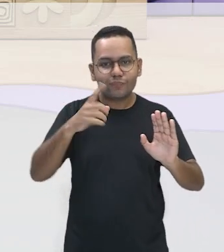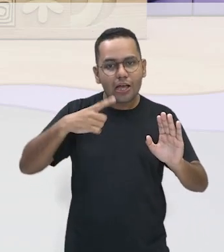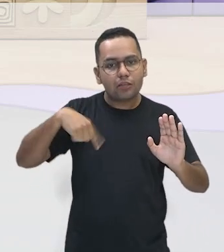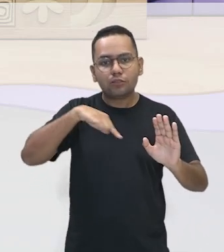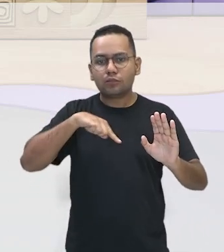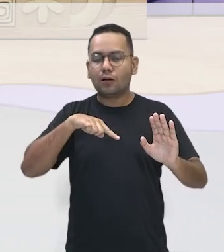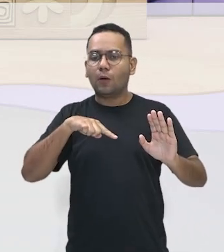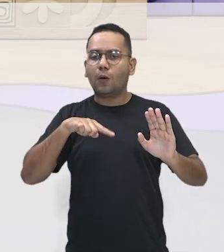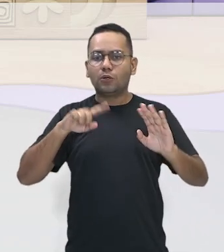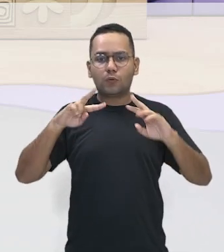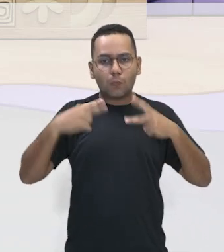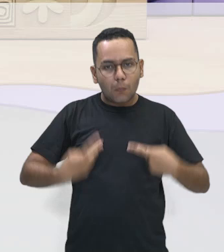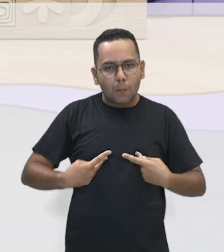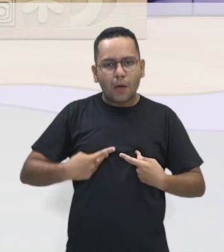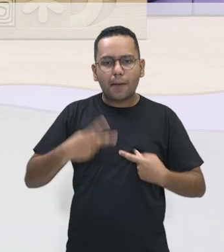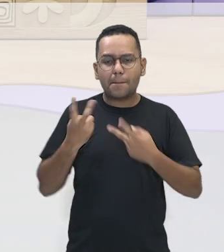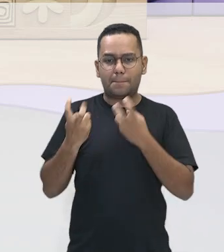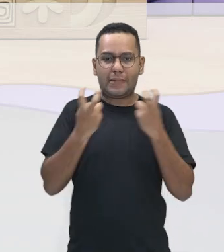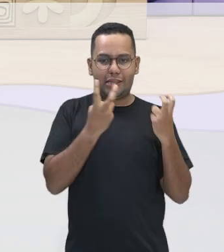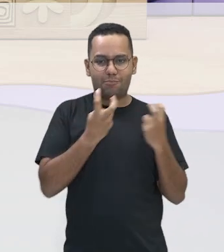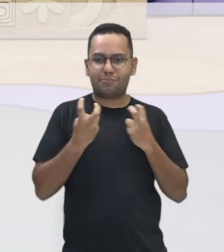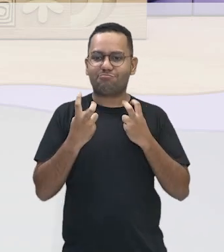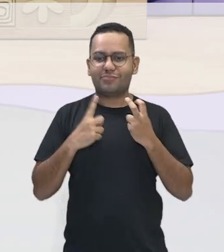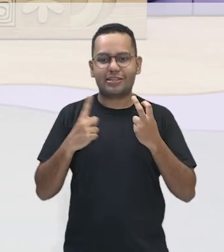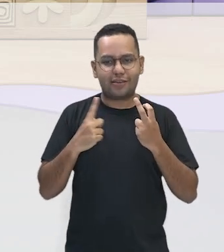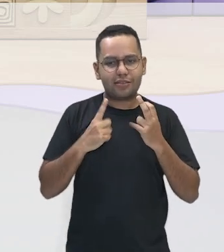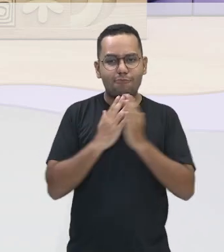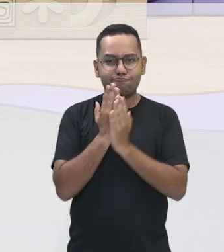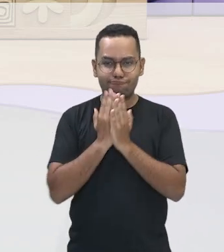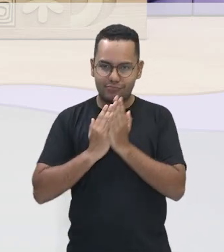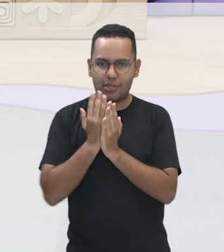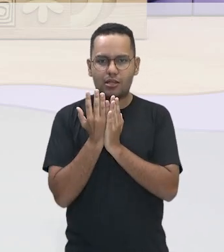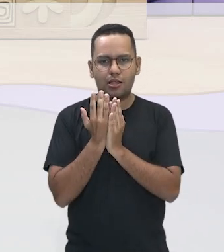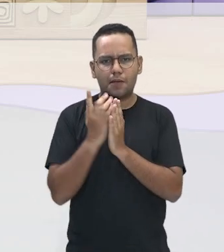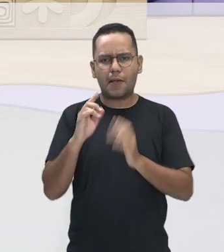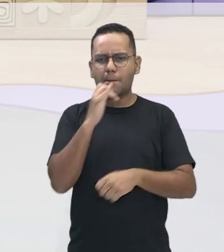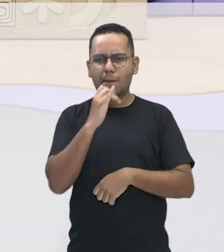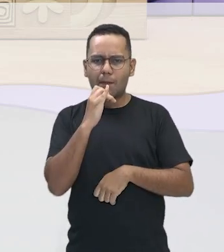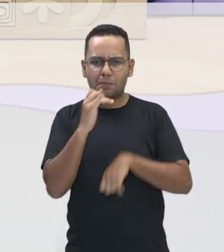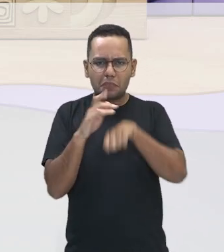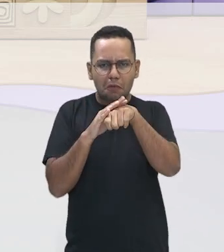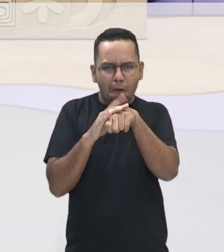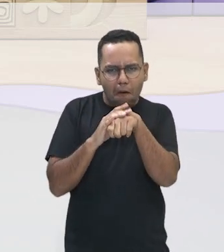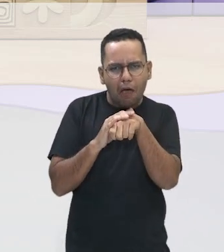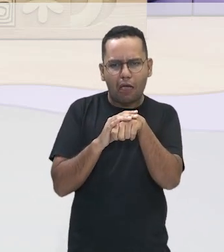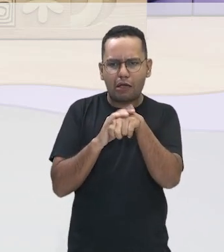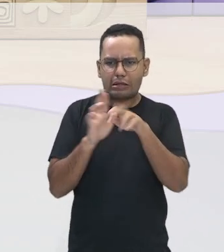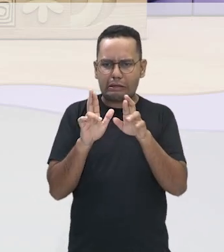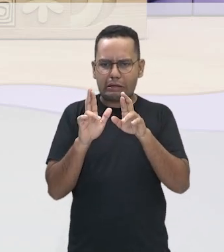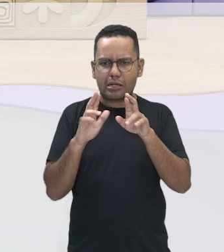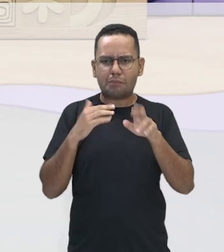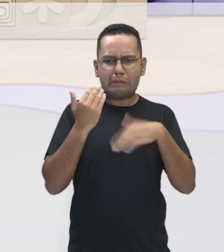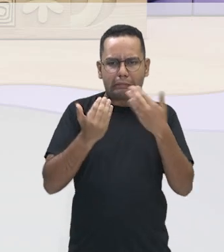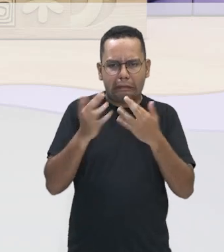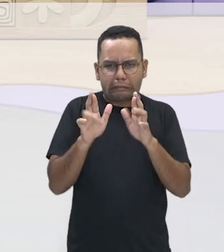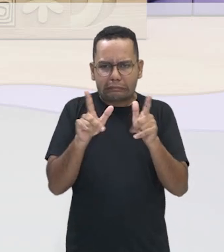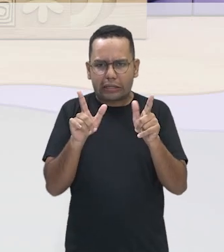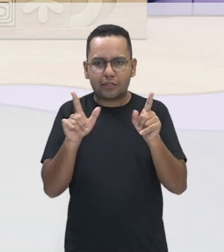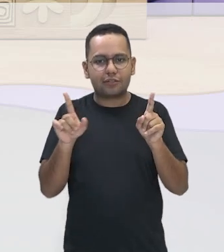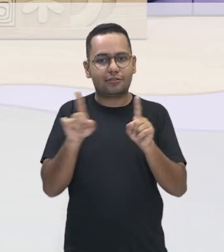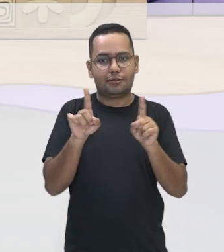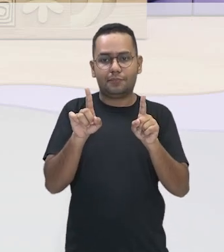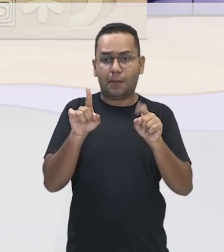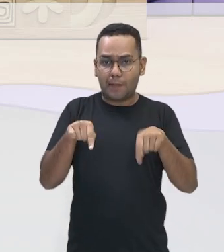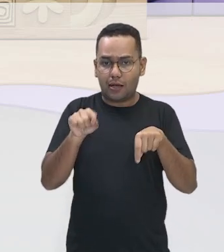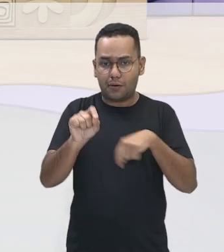indiferença, que nada mais é do que perda do gosto para procurar as razões últimas pelas quais vale a pena viver e